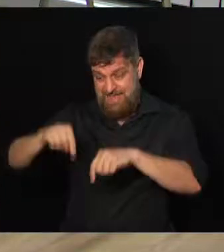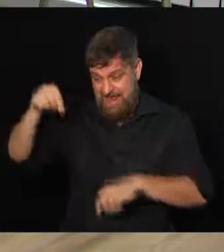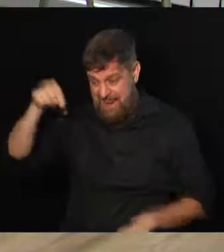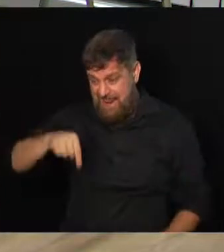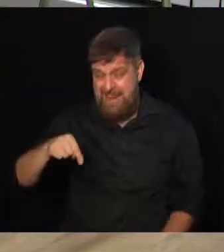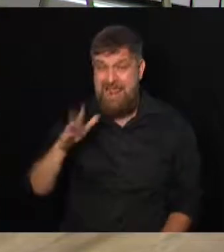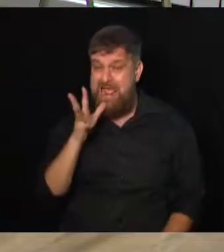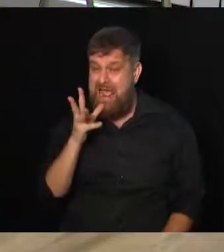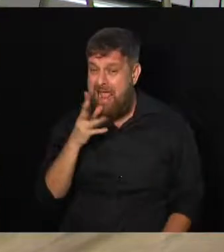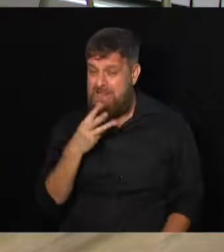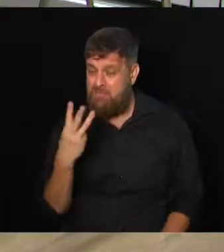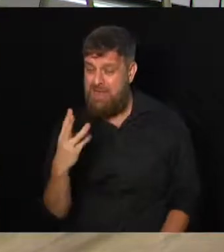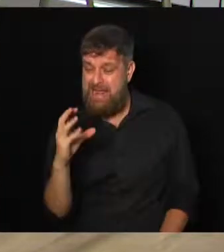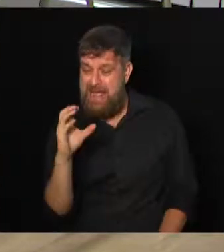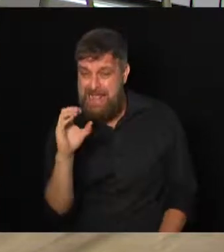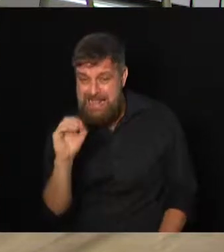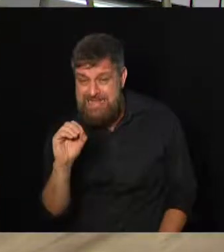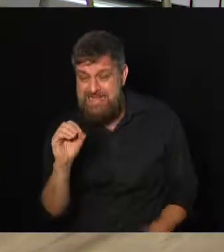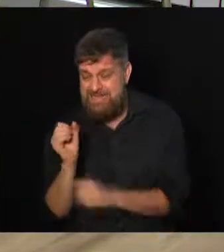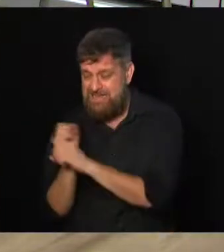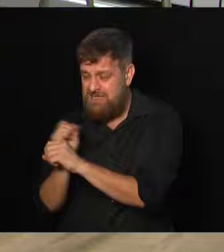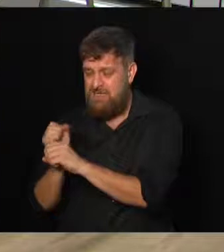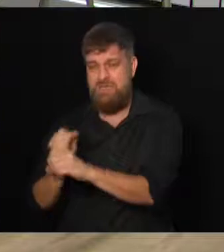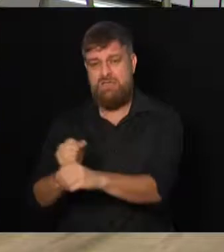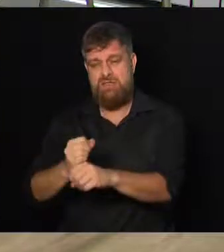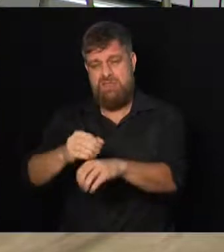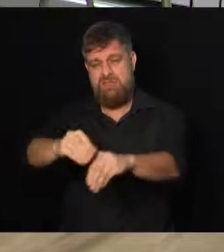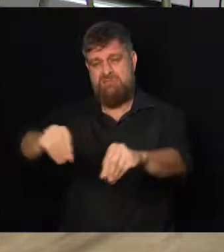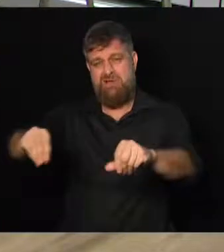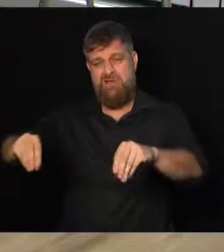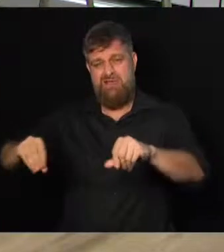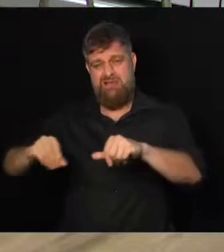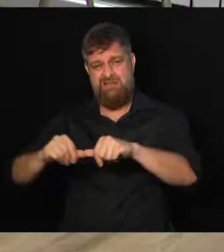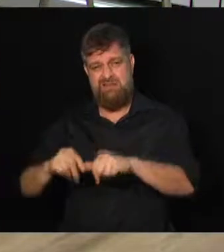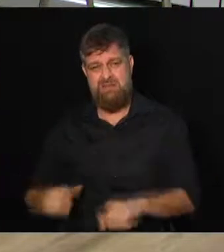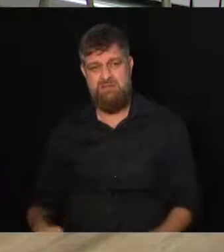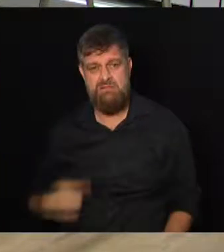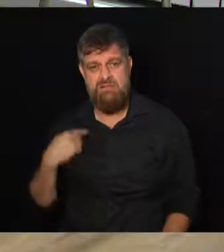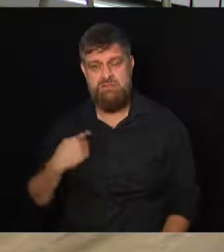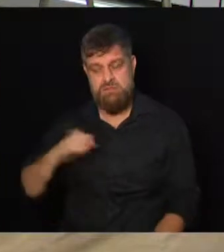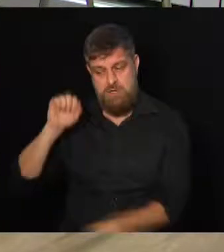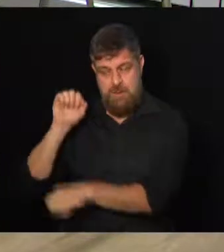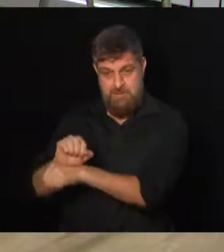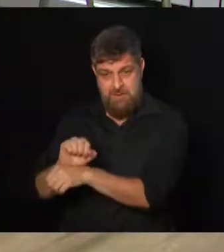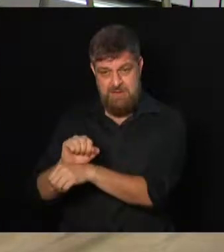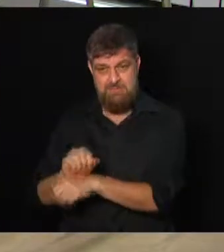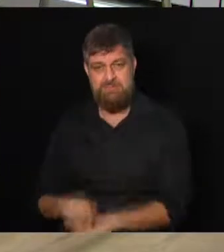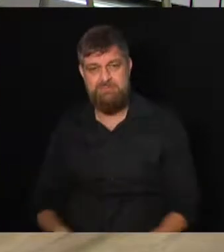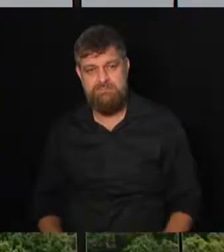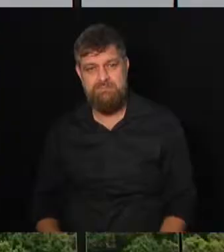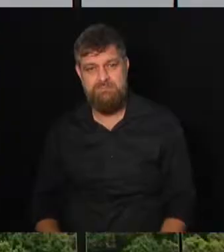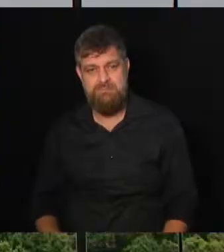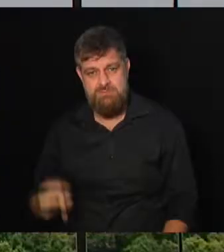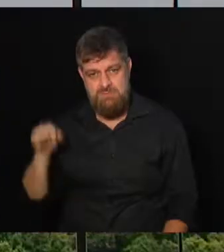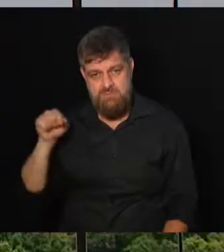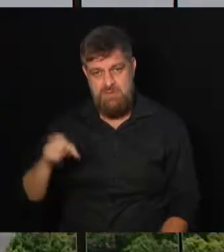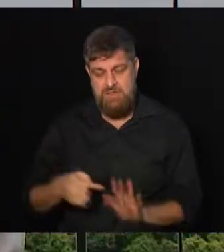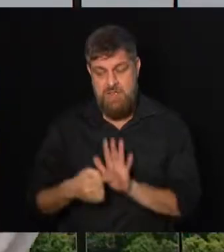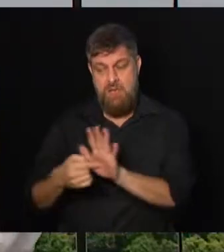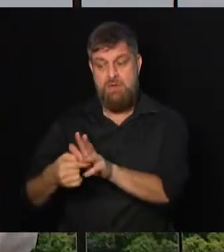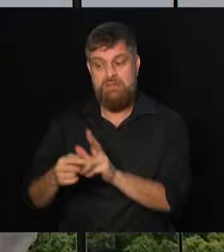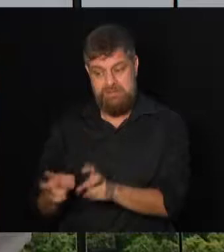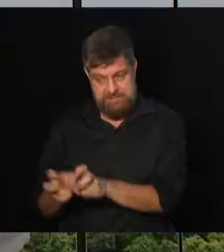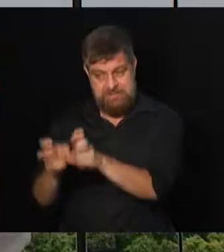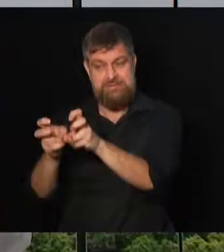para ter só 50 quilos, o resto degradar. E não tem 30 anos que nós paramos de usar isso. E ele dá um certo tipo de